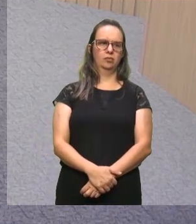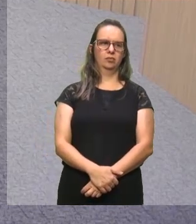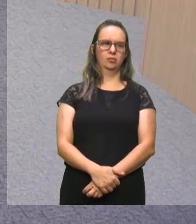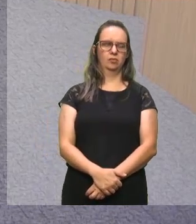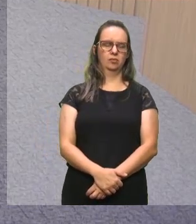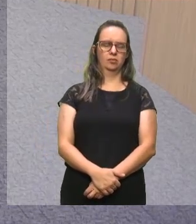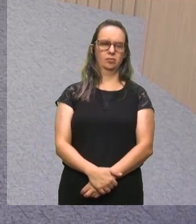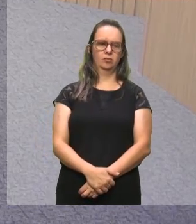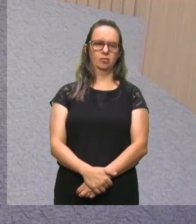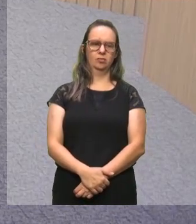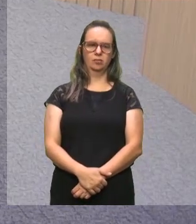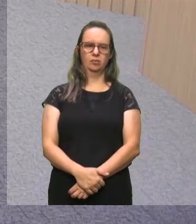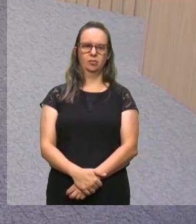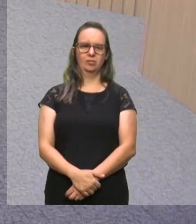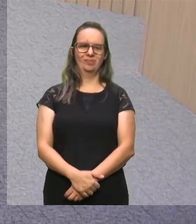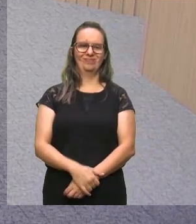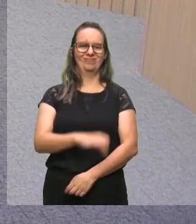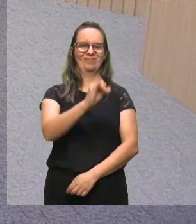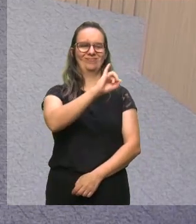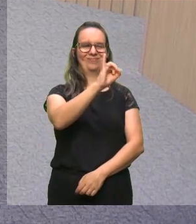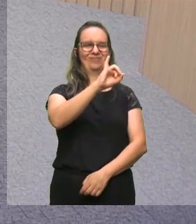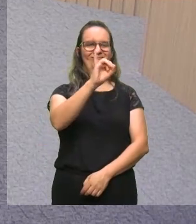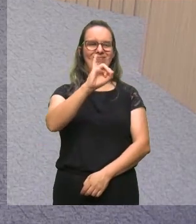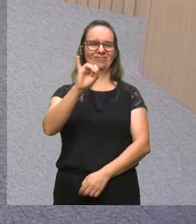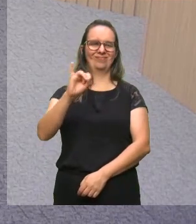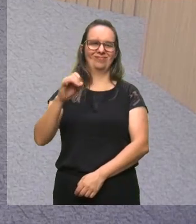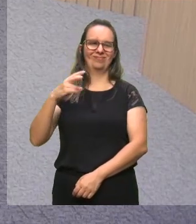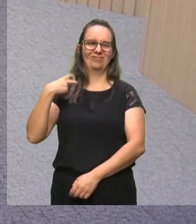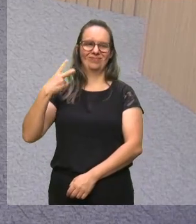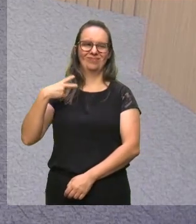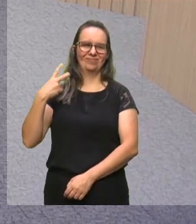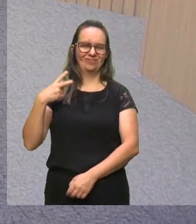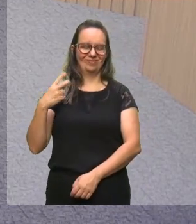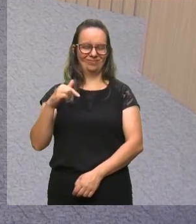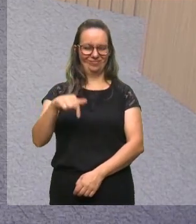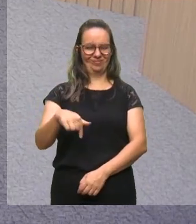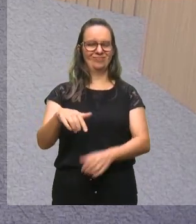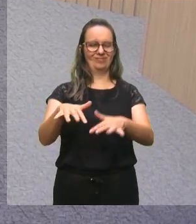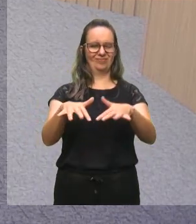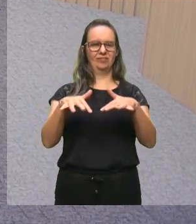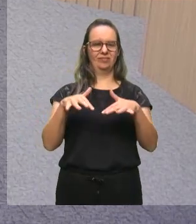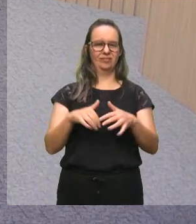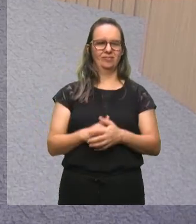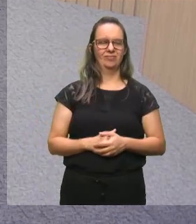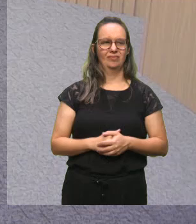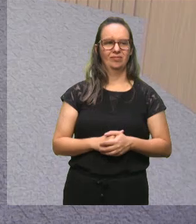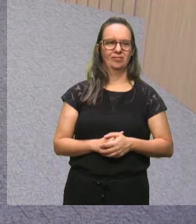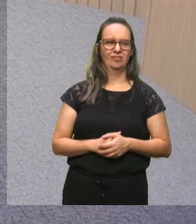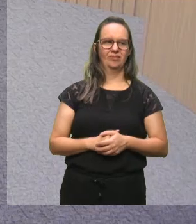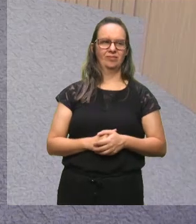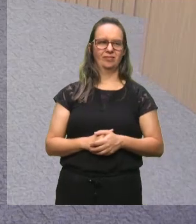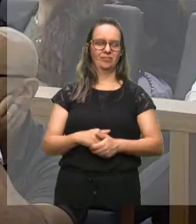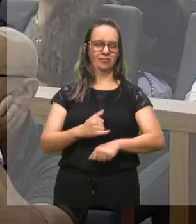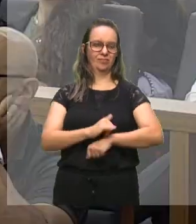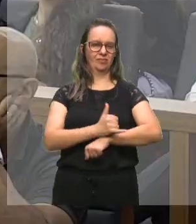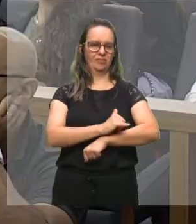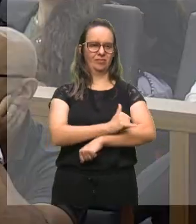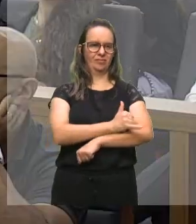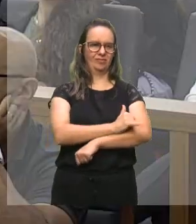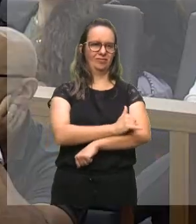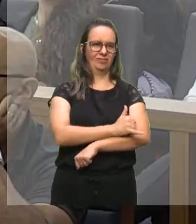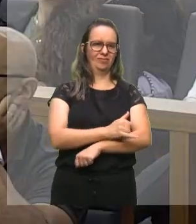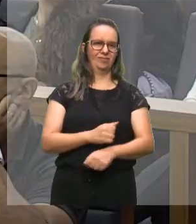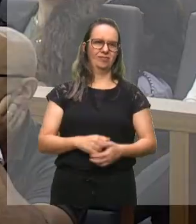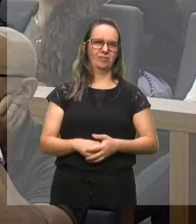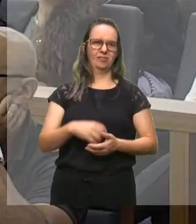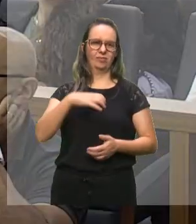Aproveito também para cumprimentar os vereadores eleitos, Português, o gordinho da farmácia também estava aí, Zé